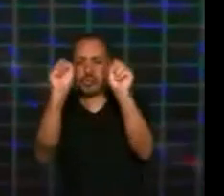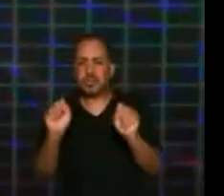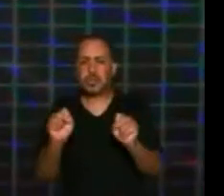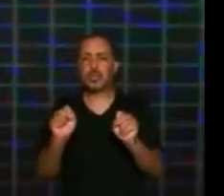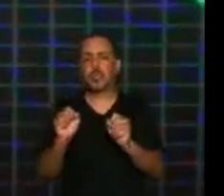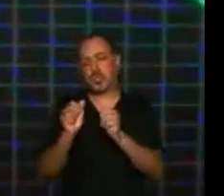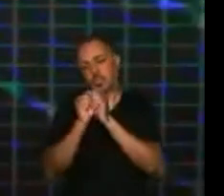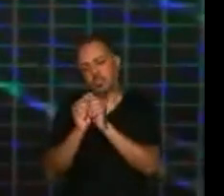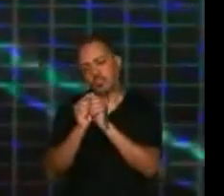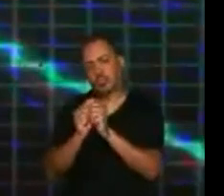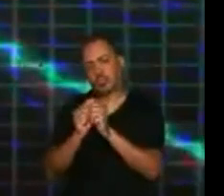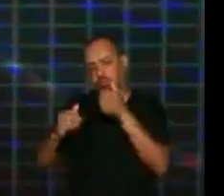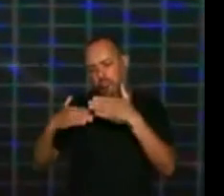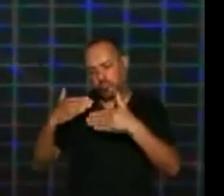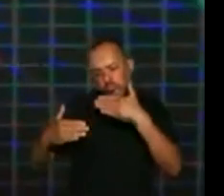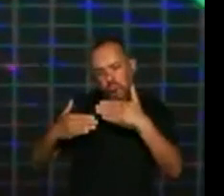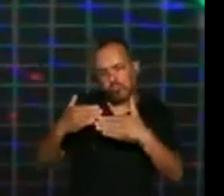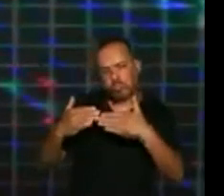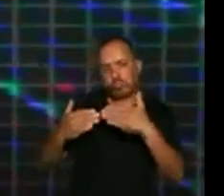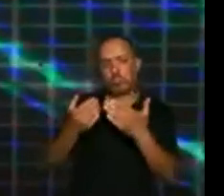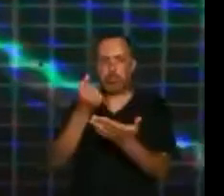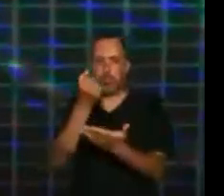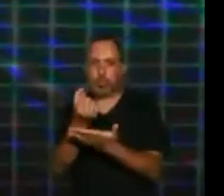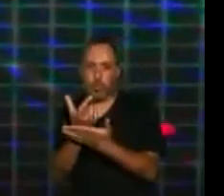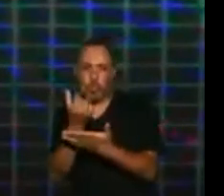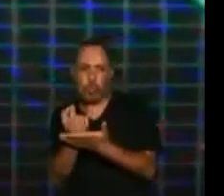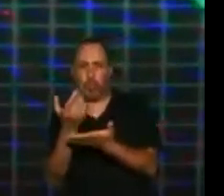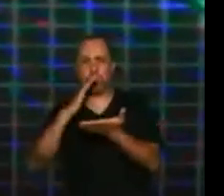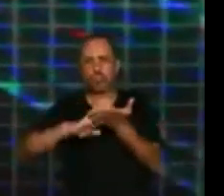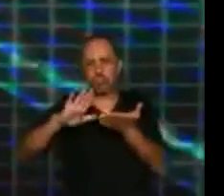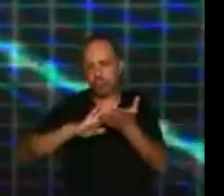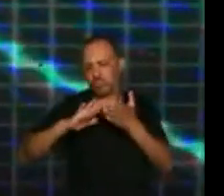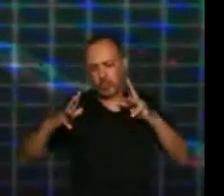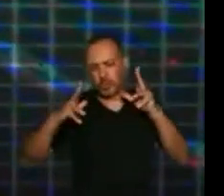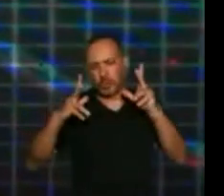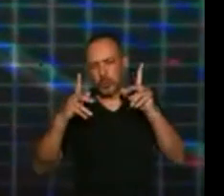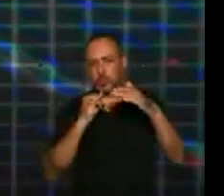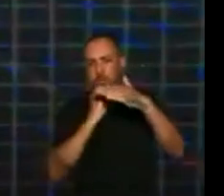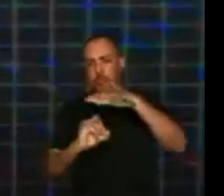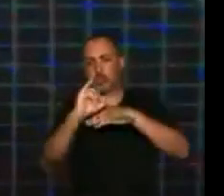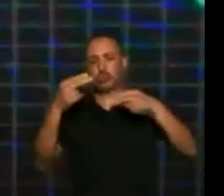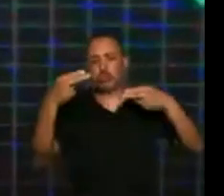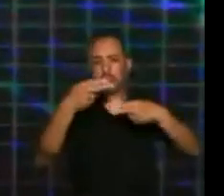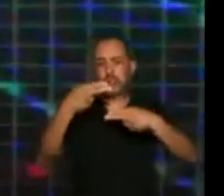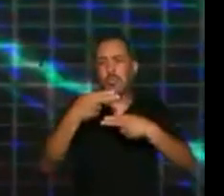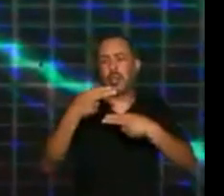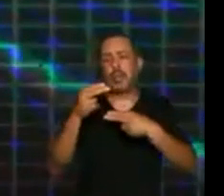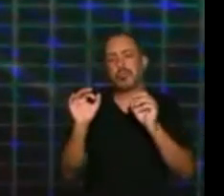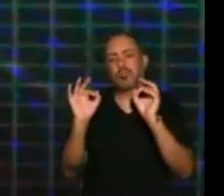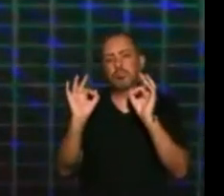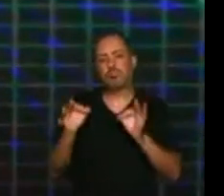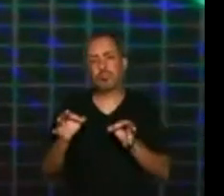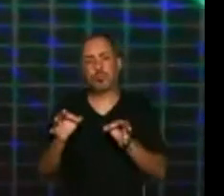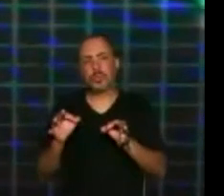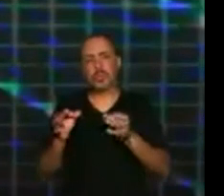junto para funcionar, investidores, empreendedores, iniciativa pública, instituições como o Sebrae, enfim, a gente vê como isso